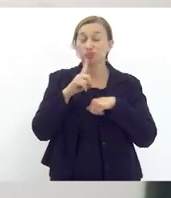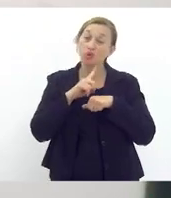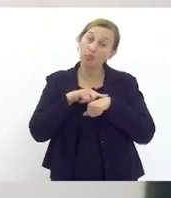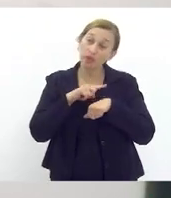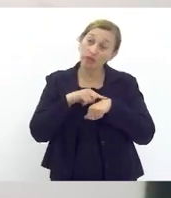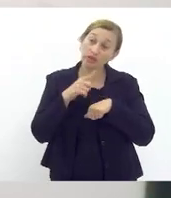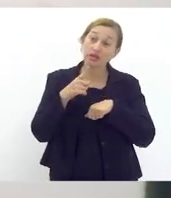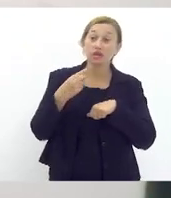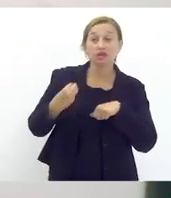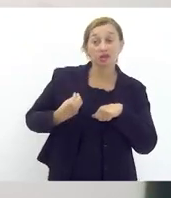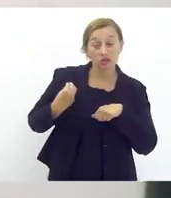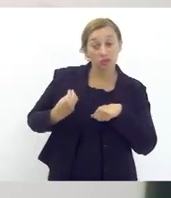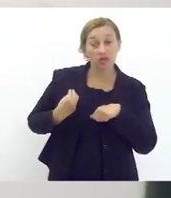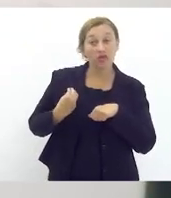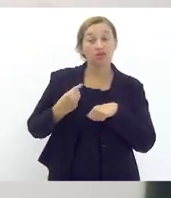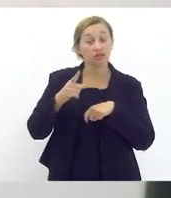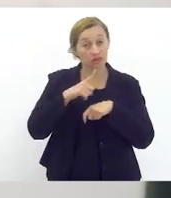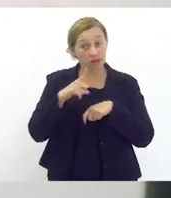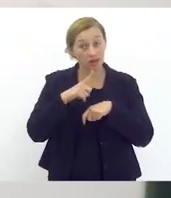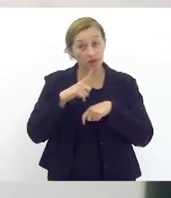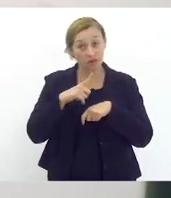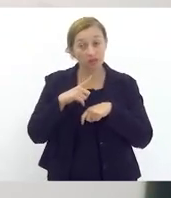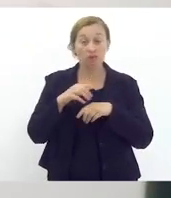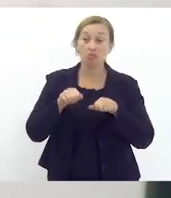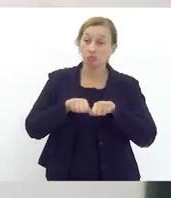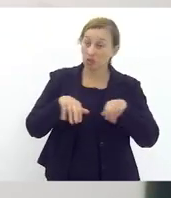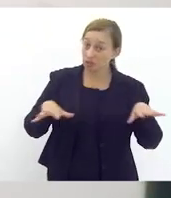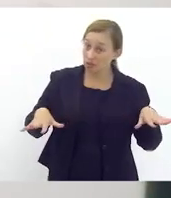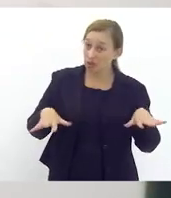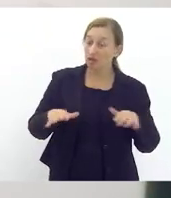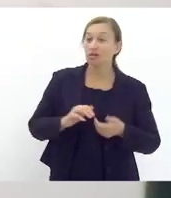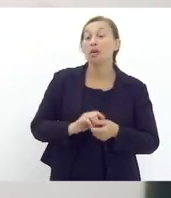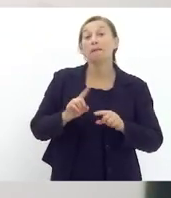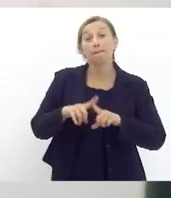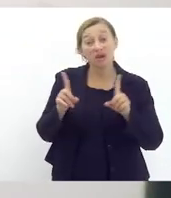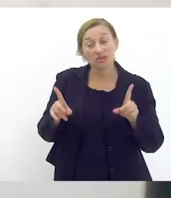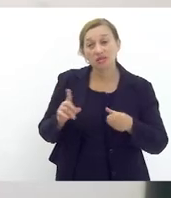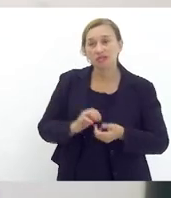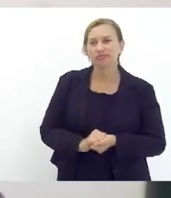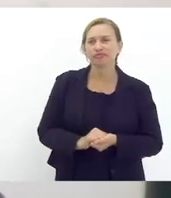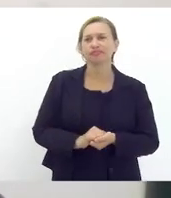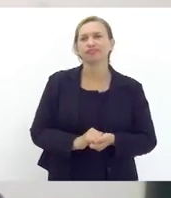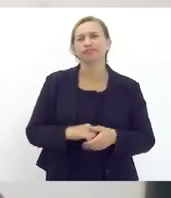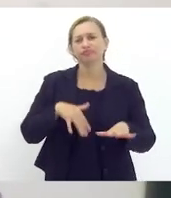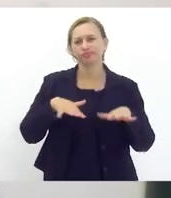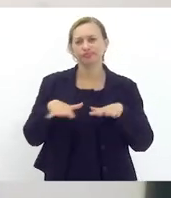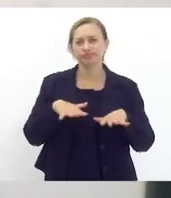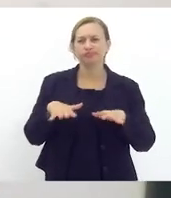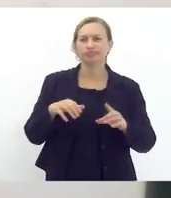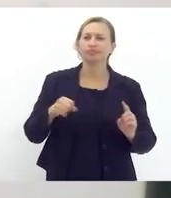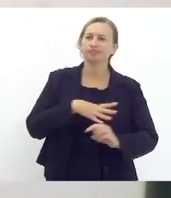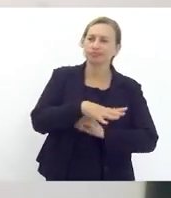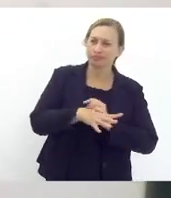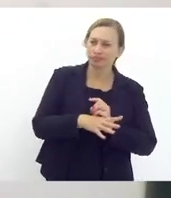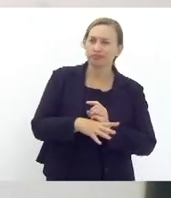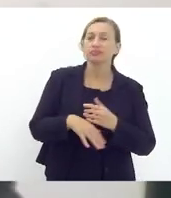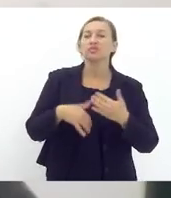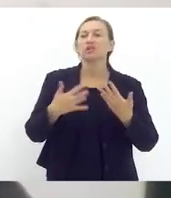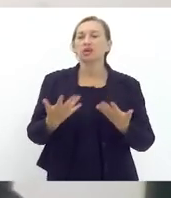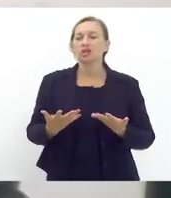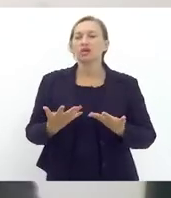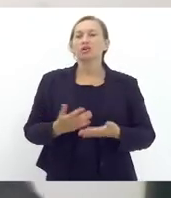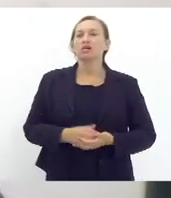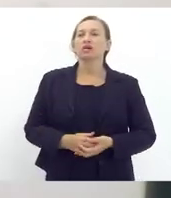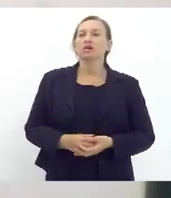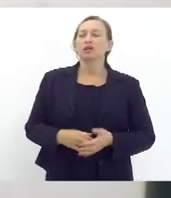que a gente vivia de outras tensões na situação da pandemia mas por muita mobilização da sociedade civil Sem dúvida então ter